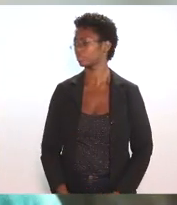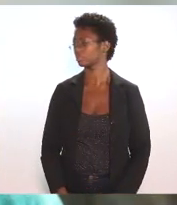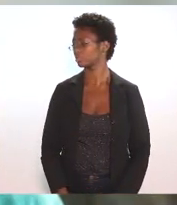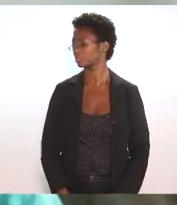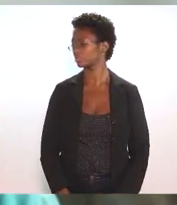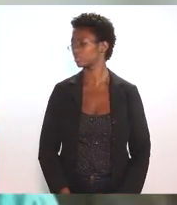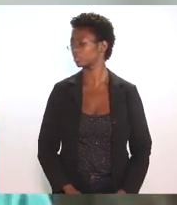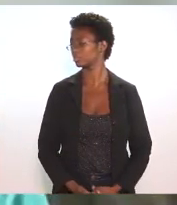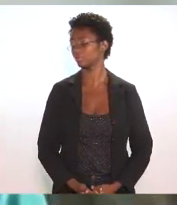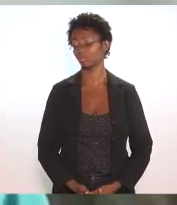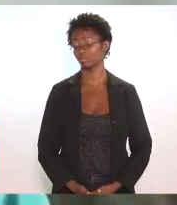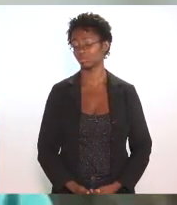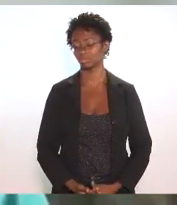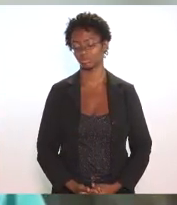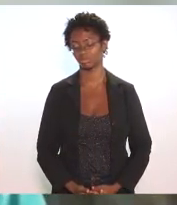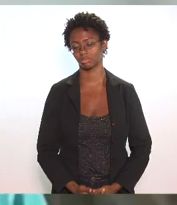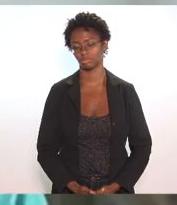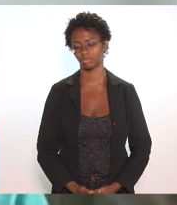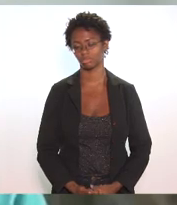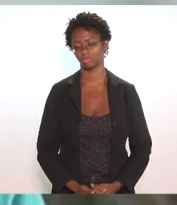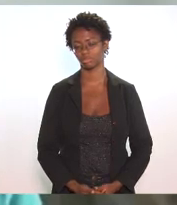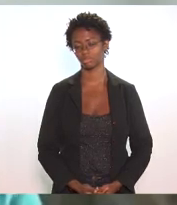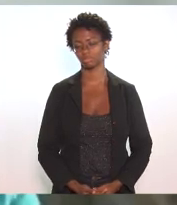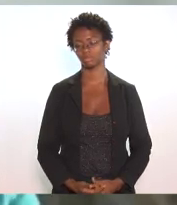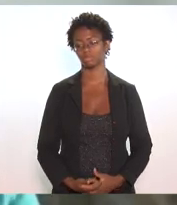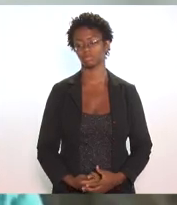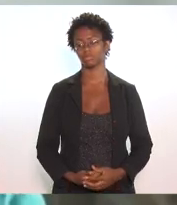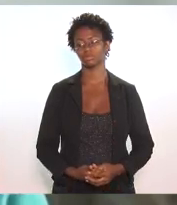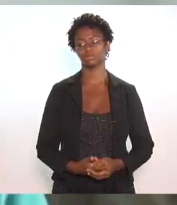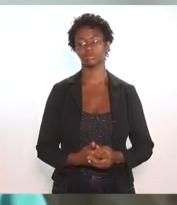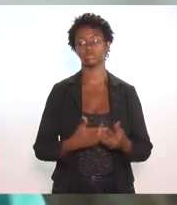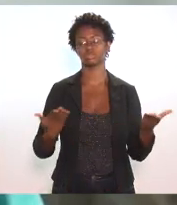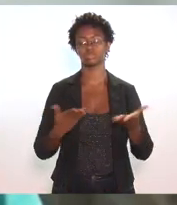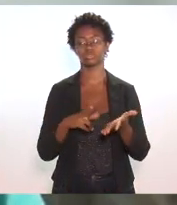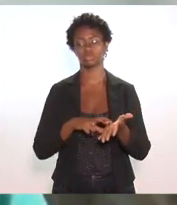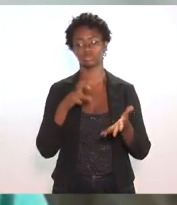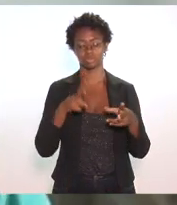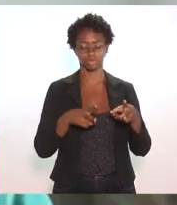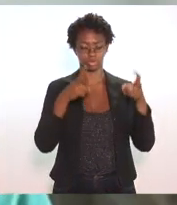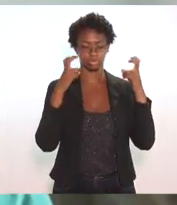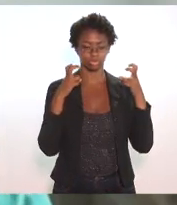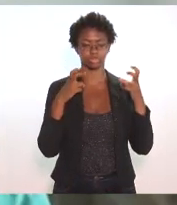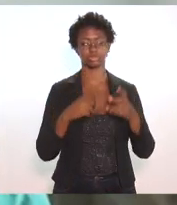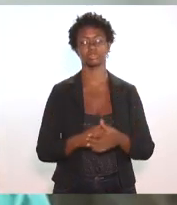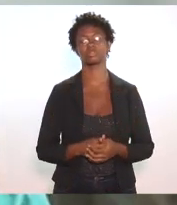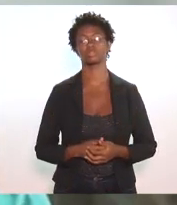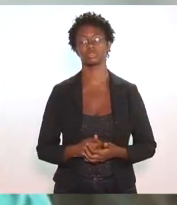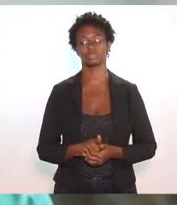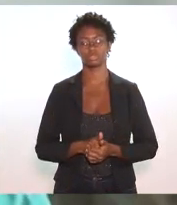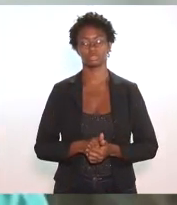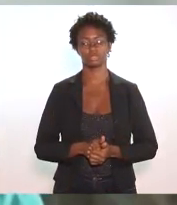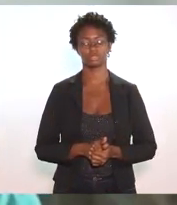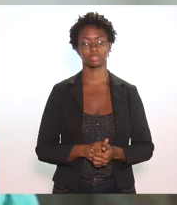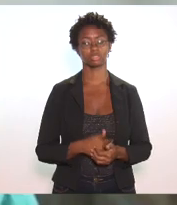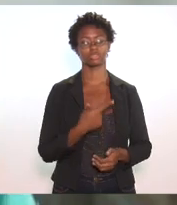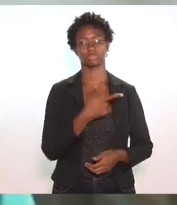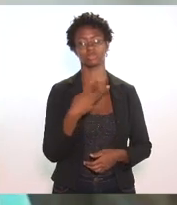Eu, pela manhã, recebi dados atualizados em 23